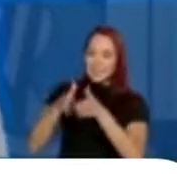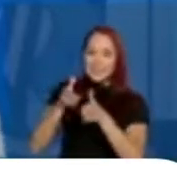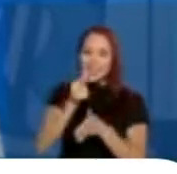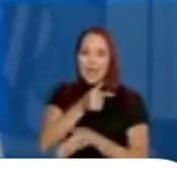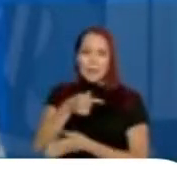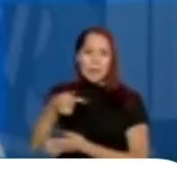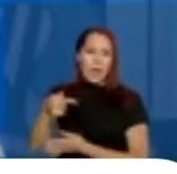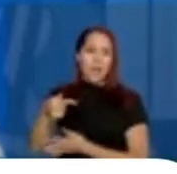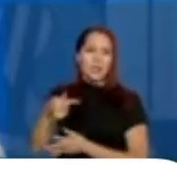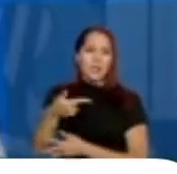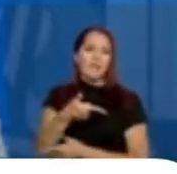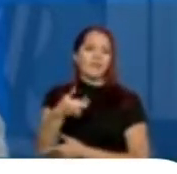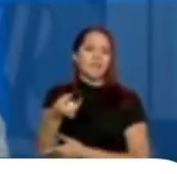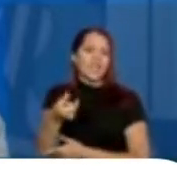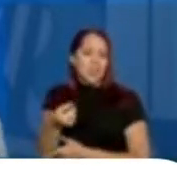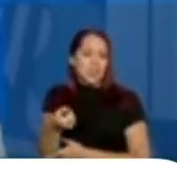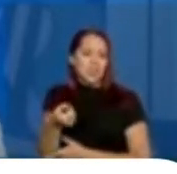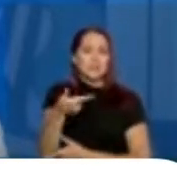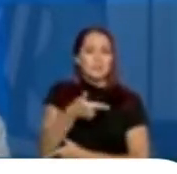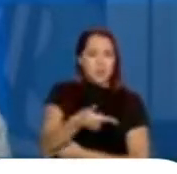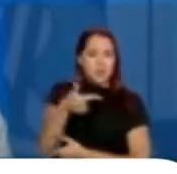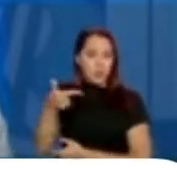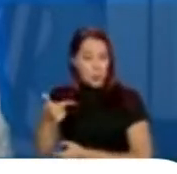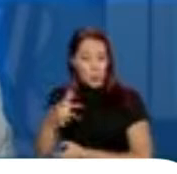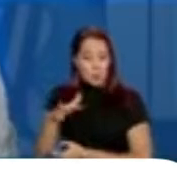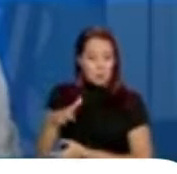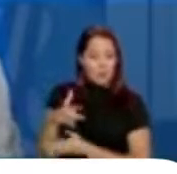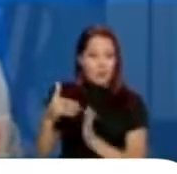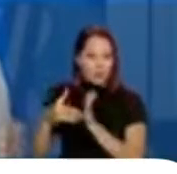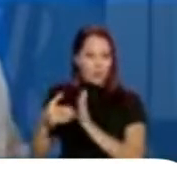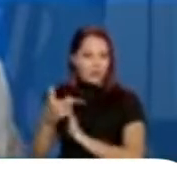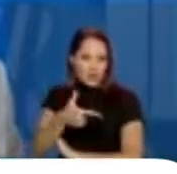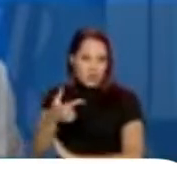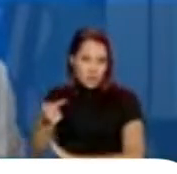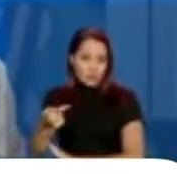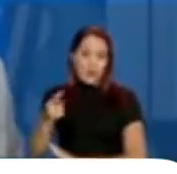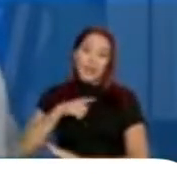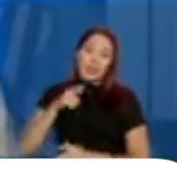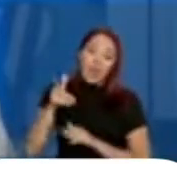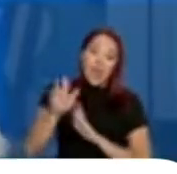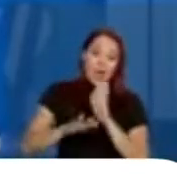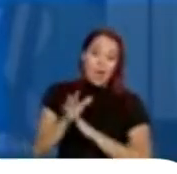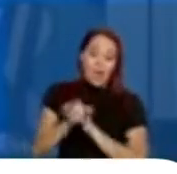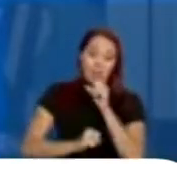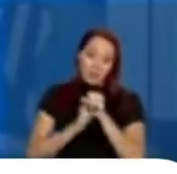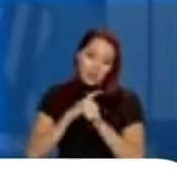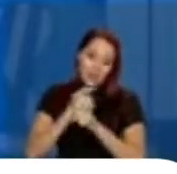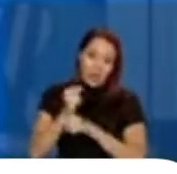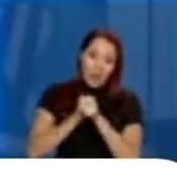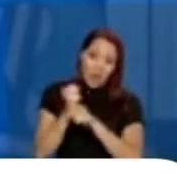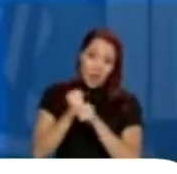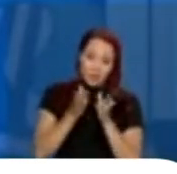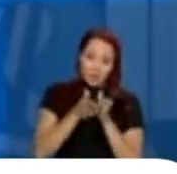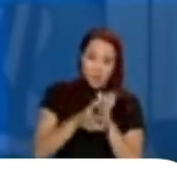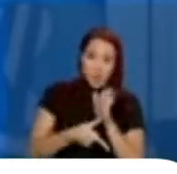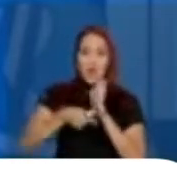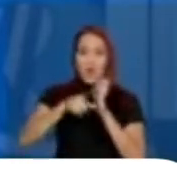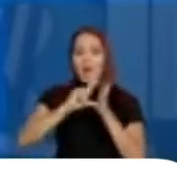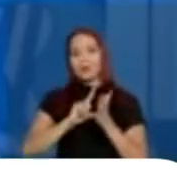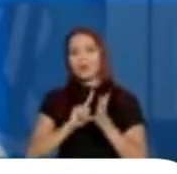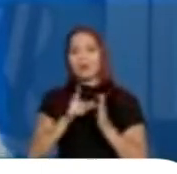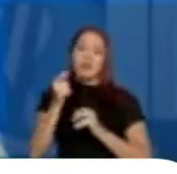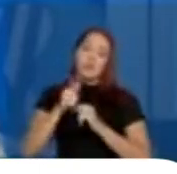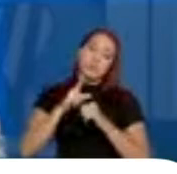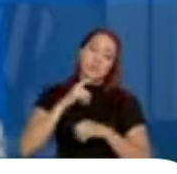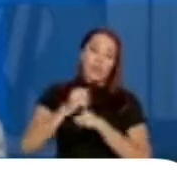semana epidemiológica 20, 22, 27. Tem anos que se antecipa, tem anos que ela prolonga um pouquinho mais,